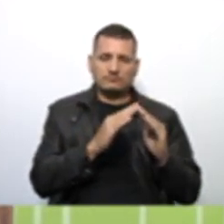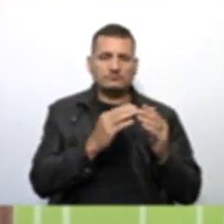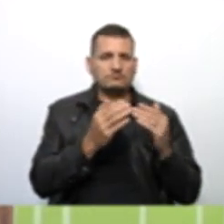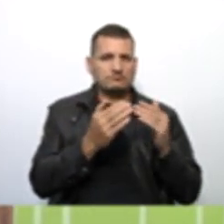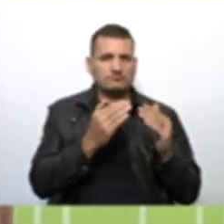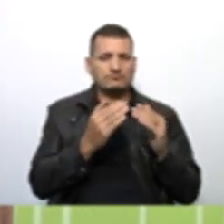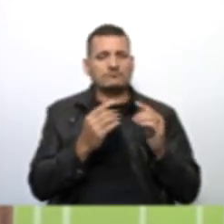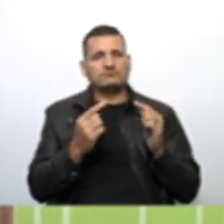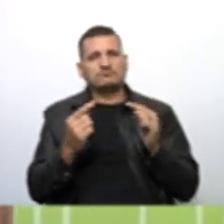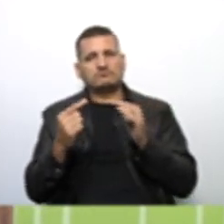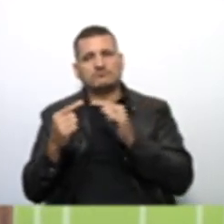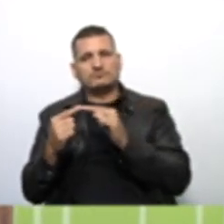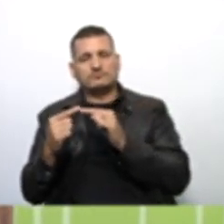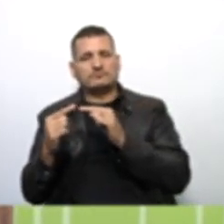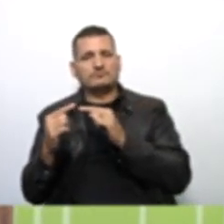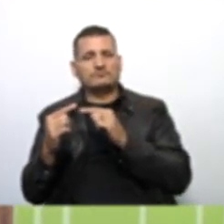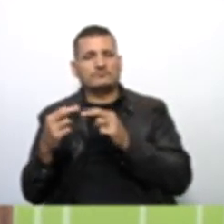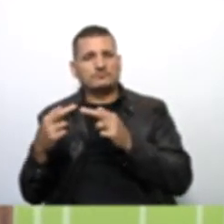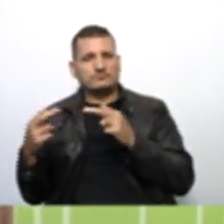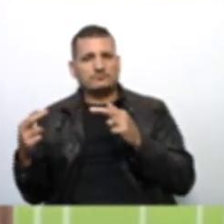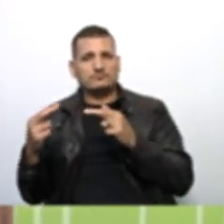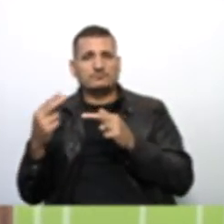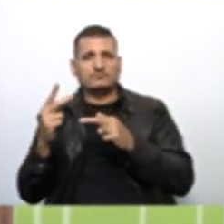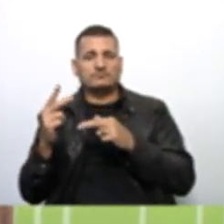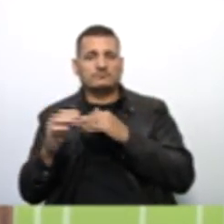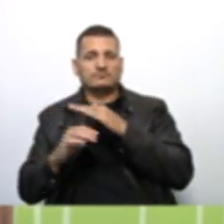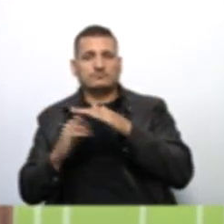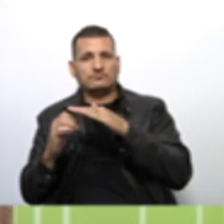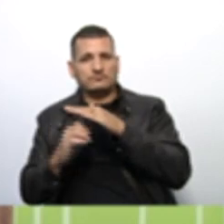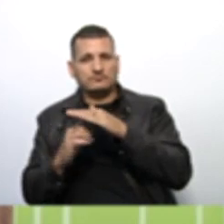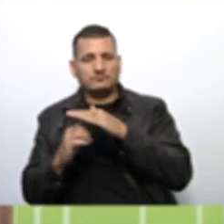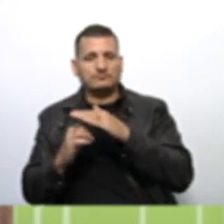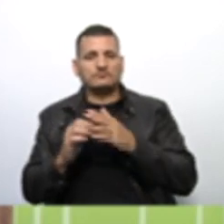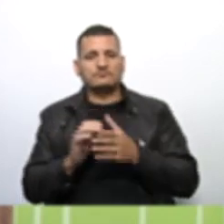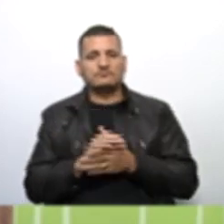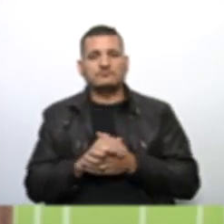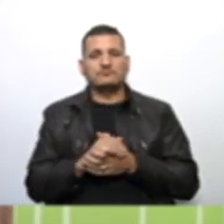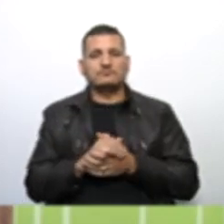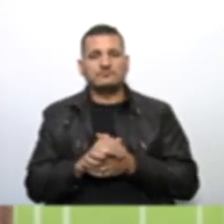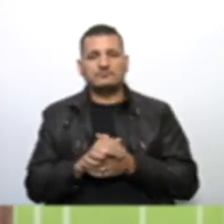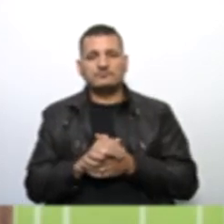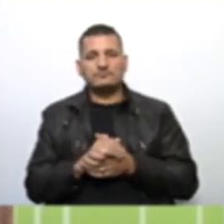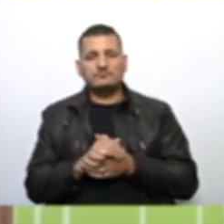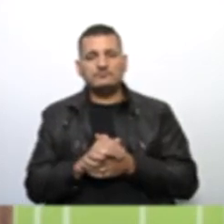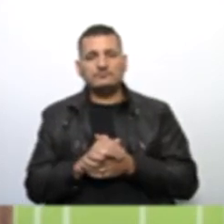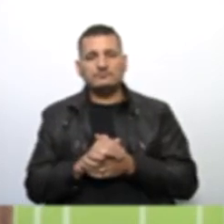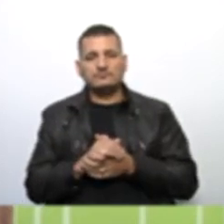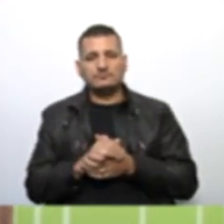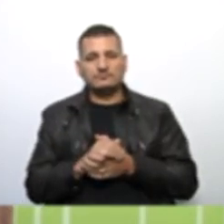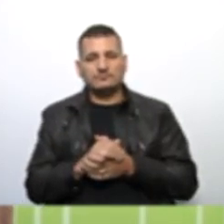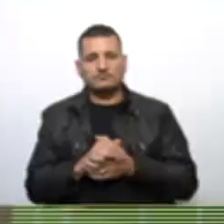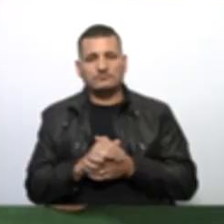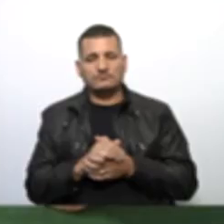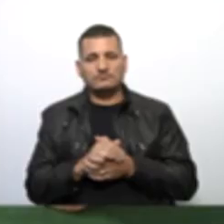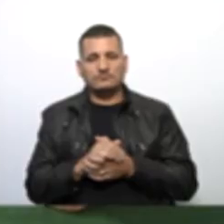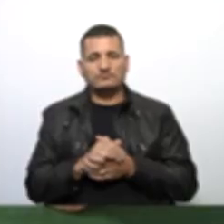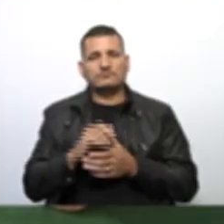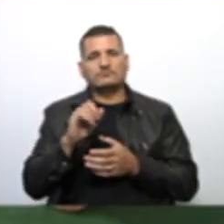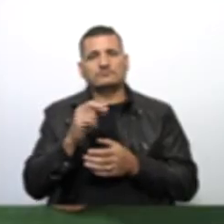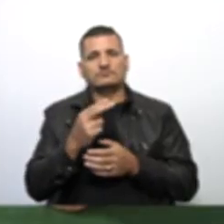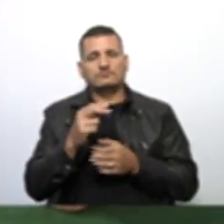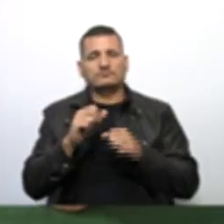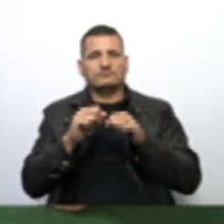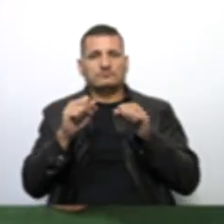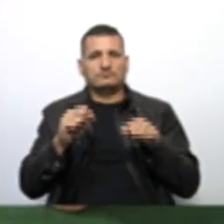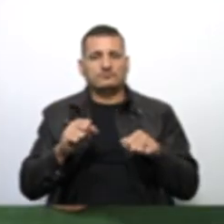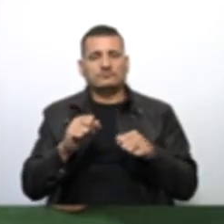à rede interna lá da sua empresa, ok? Quando é um sistema, né, professor, um site, quero baixar meu